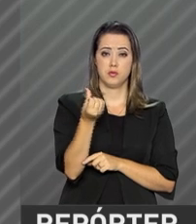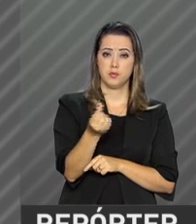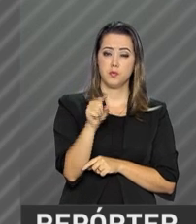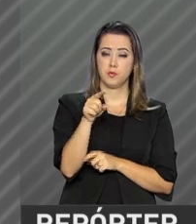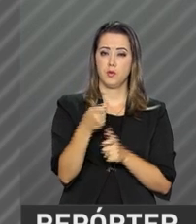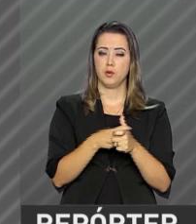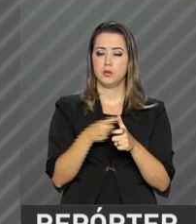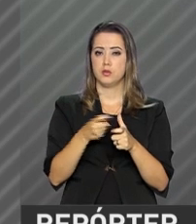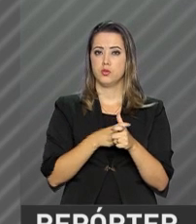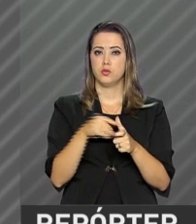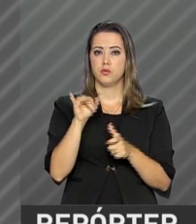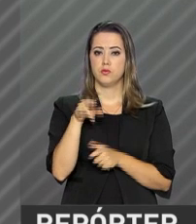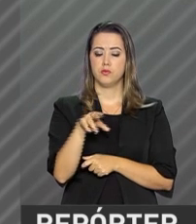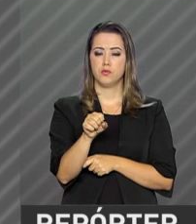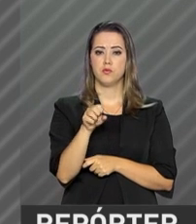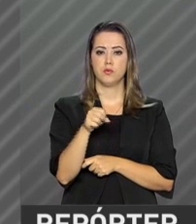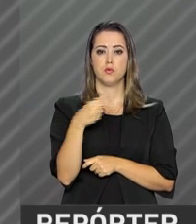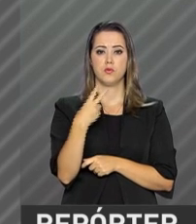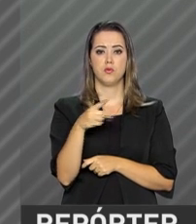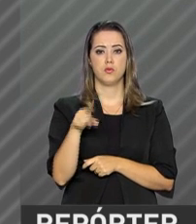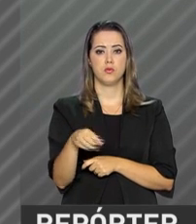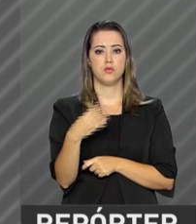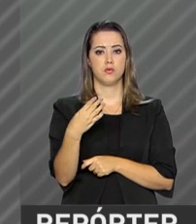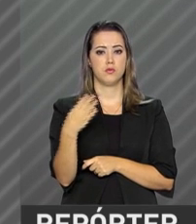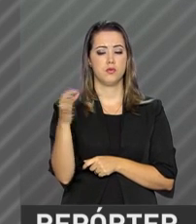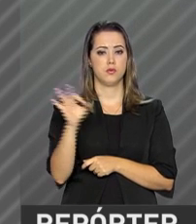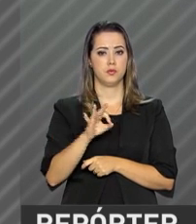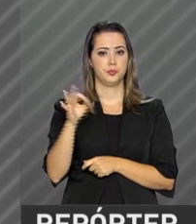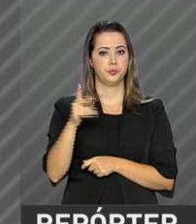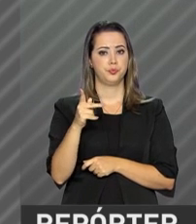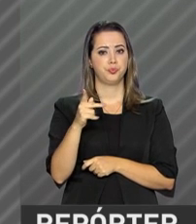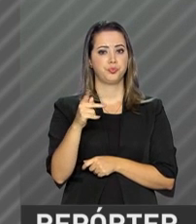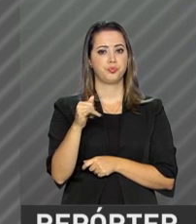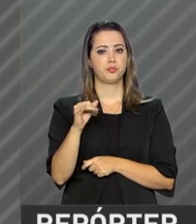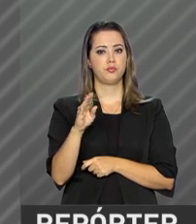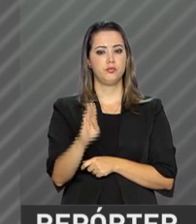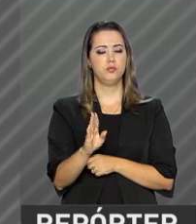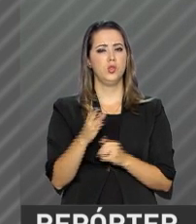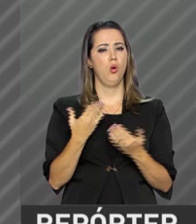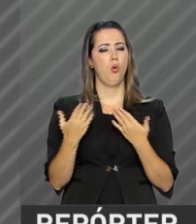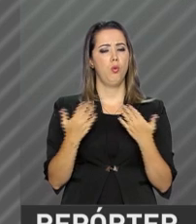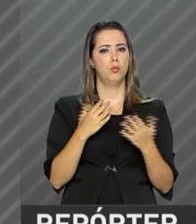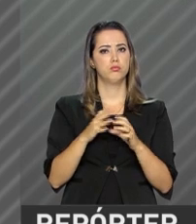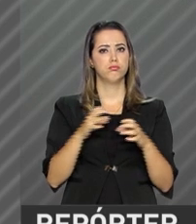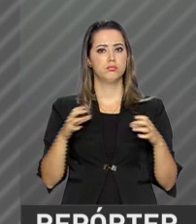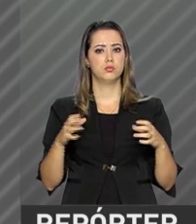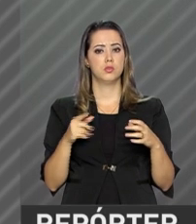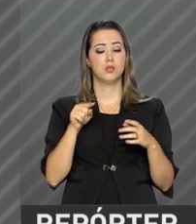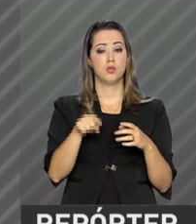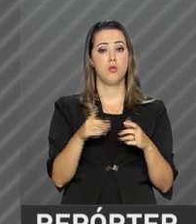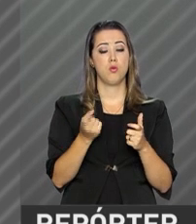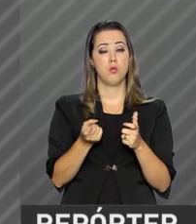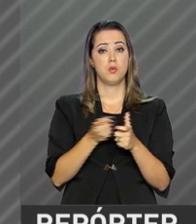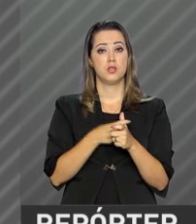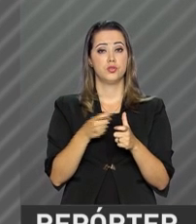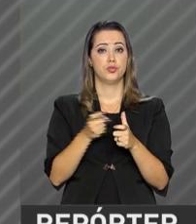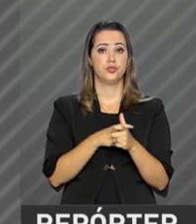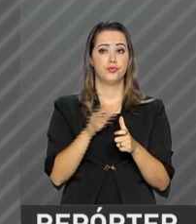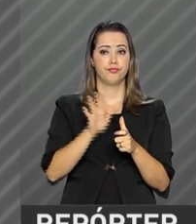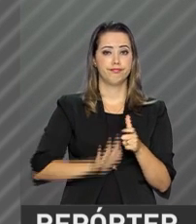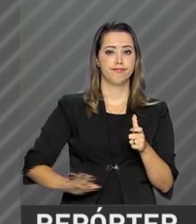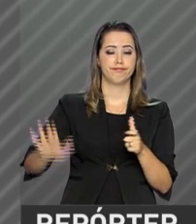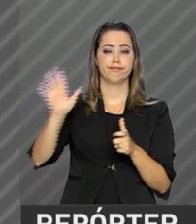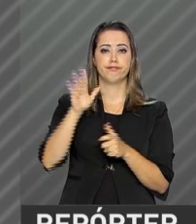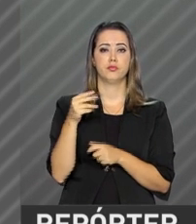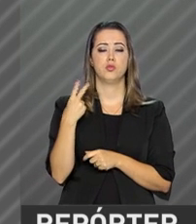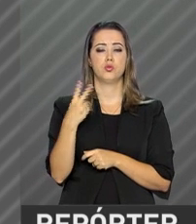déficit na previdência foi de 2,4 por cento do pib quase tão grande quanto o déficit primário do governo geral de